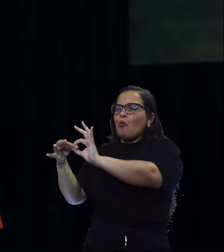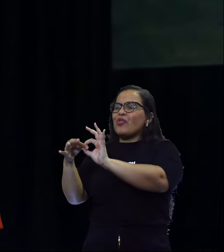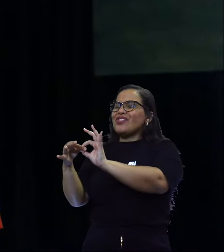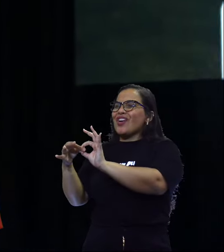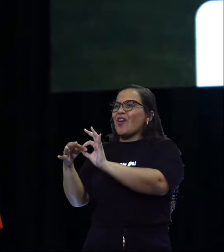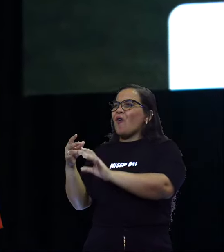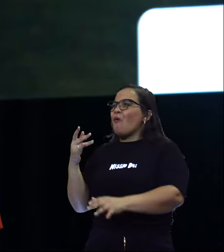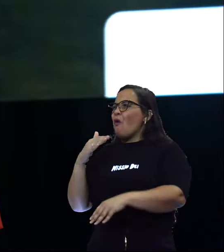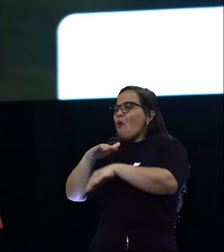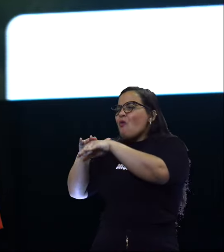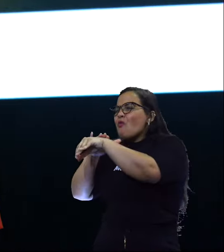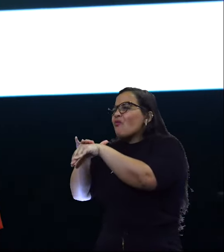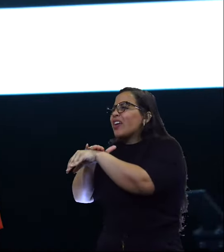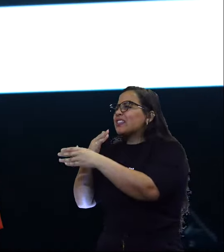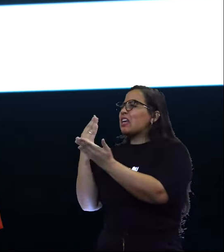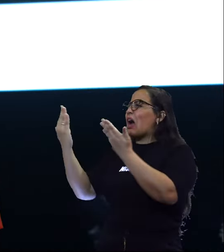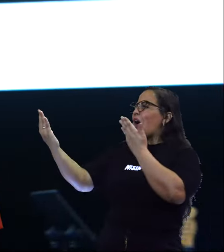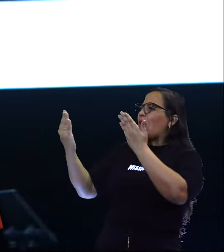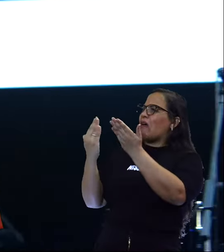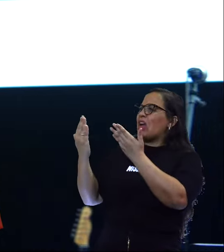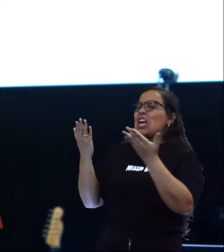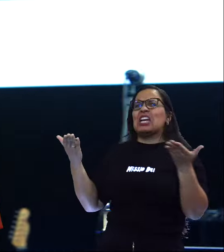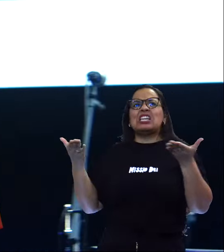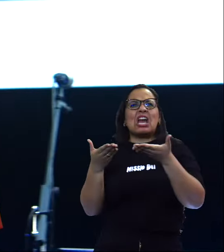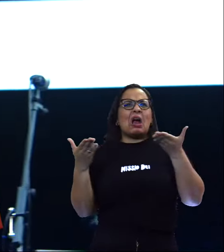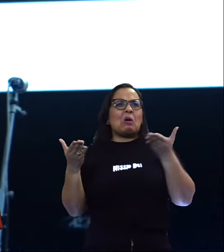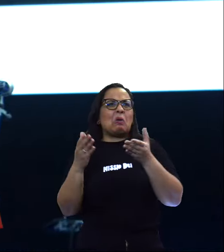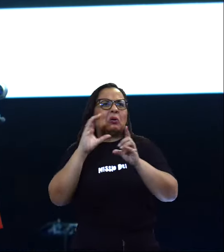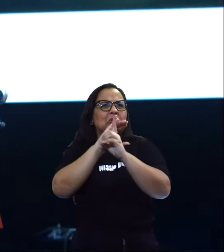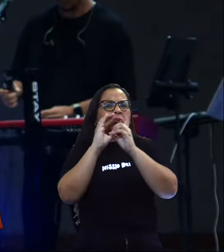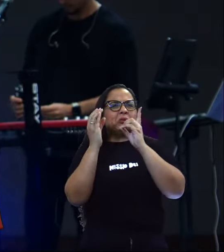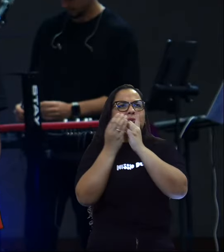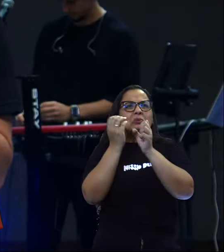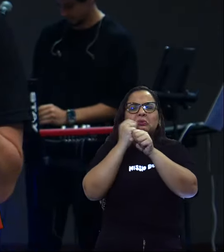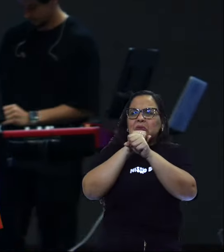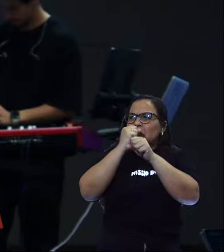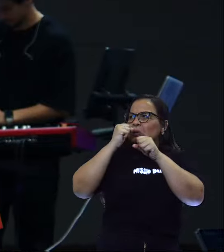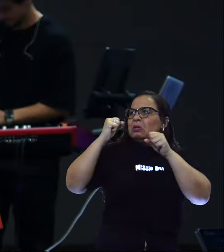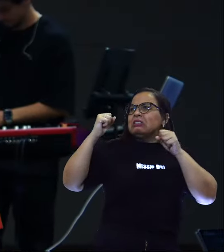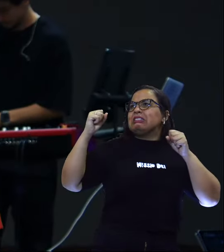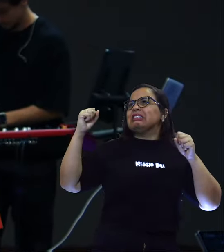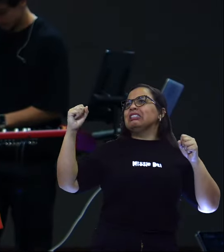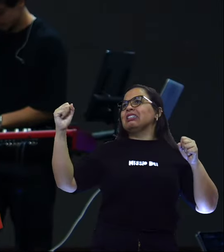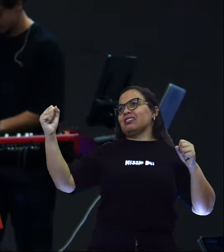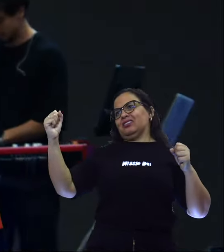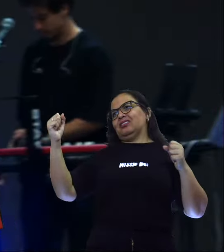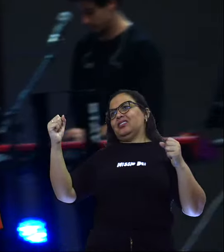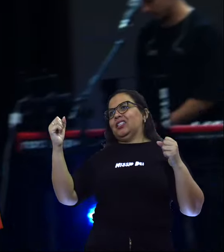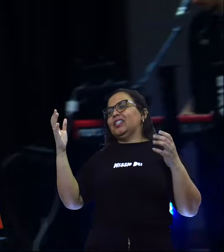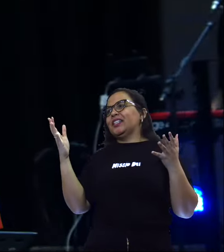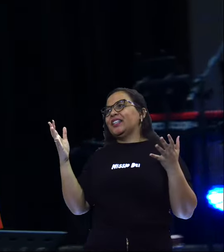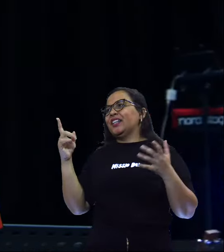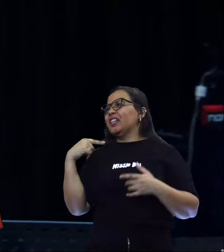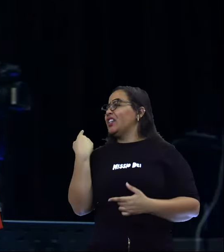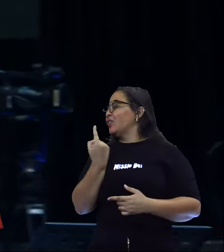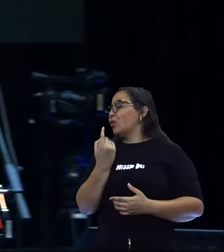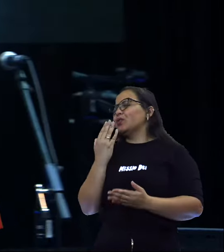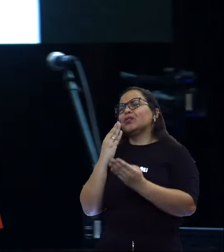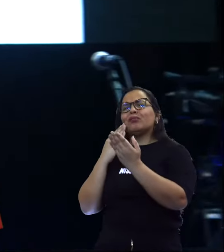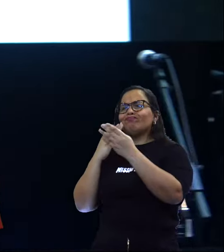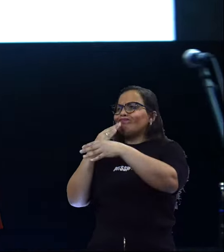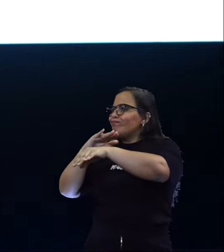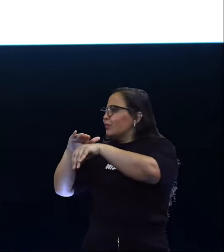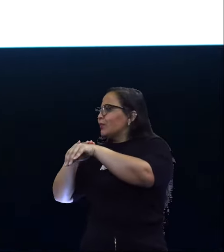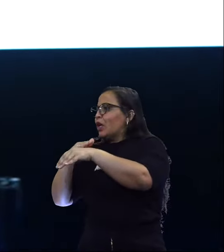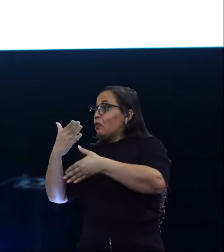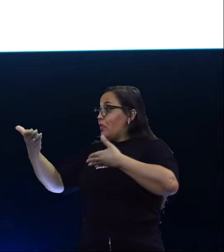pequenininho. Gente, hoje a gente não conhece todo mundo. Glória a Deus por isso. Glória a Deus pelas células, glória a Deus pelo que está acontecendo, glória a Deus pelo